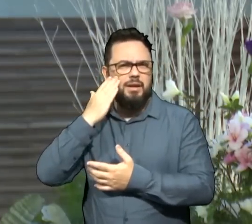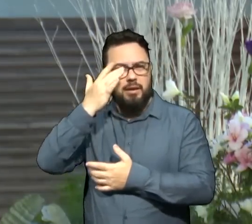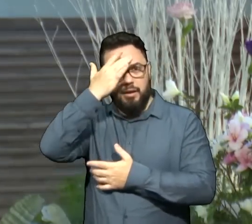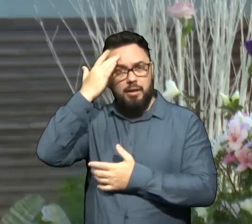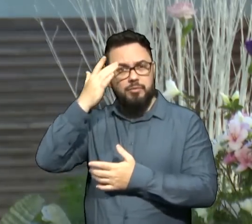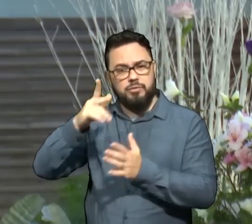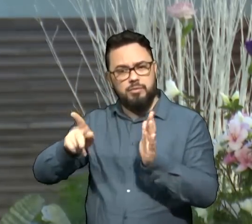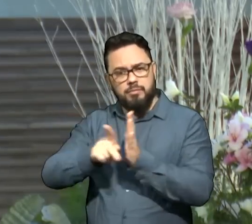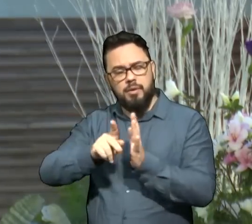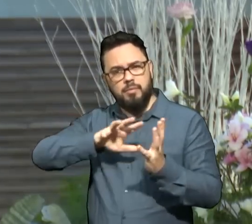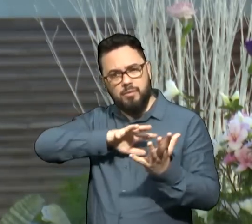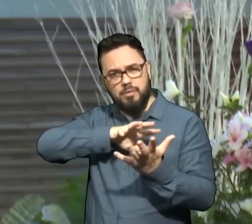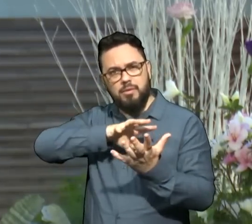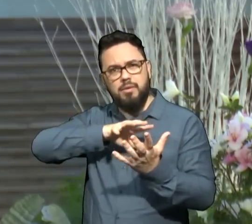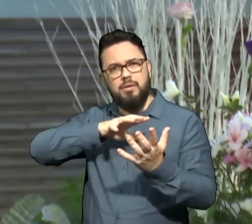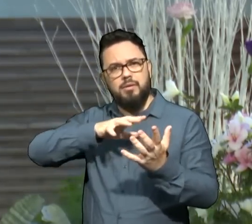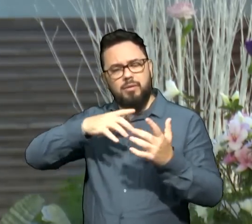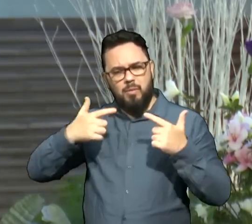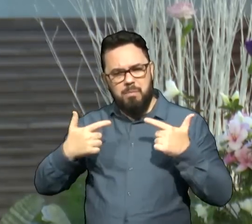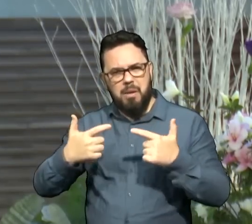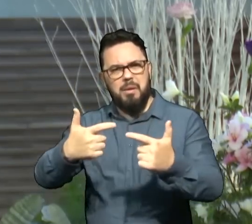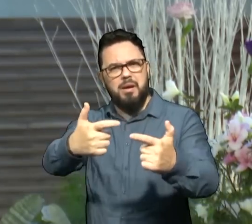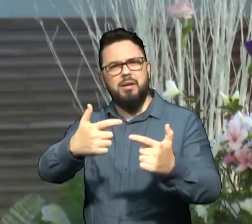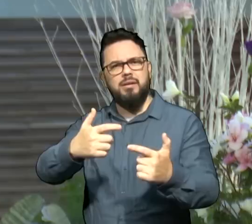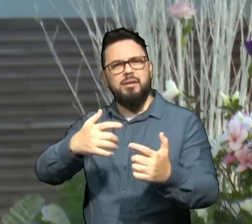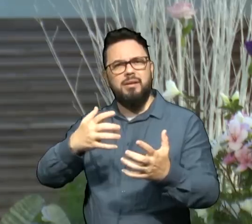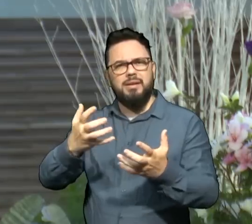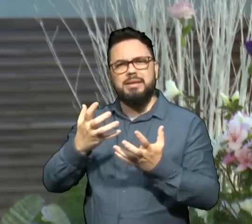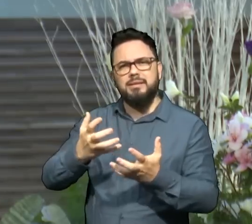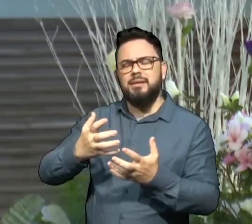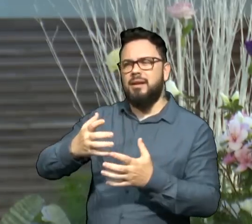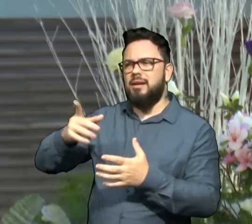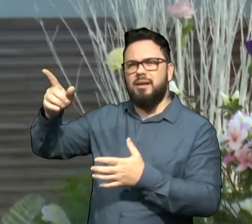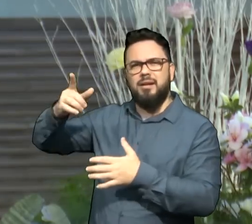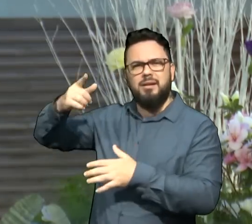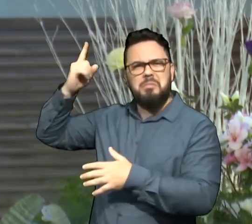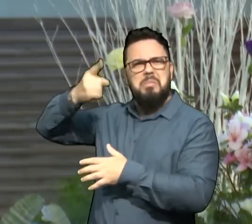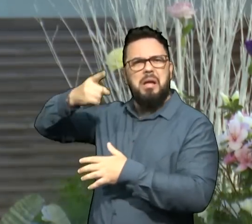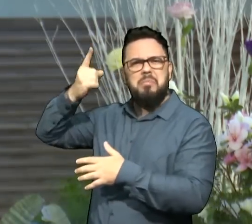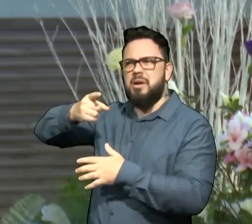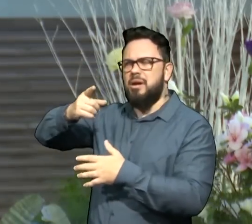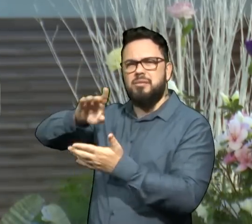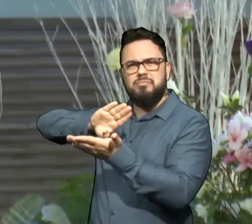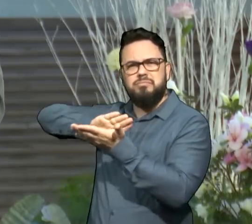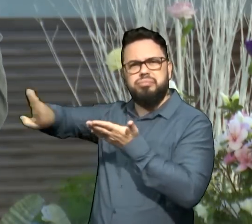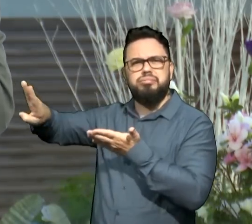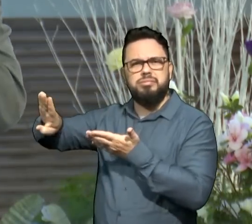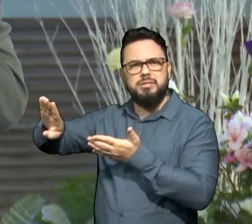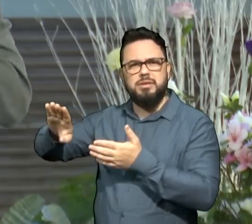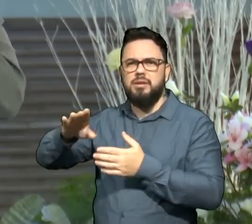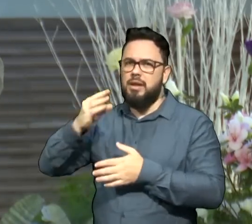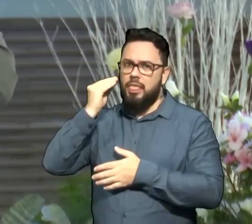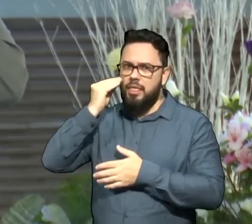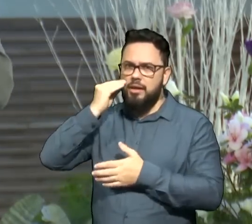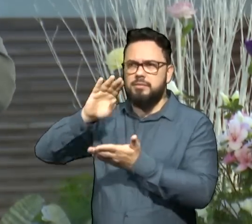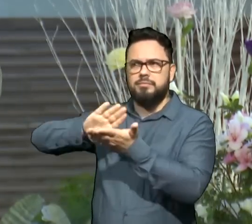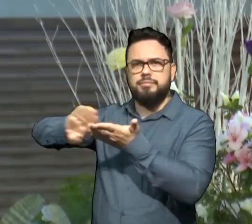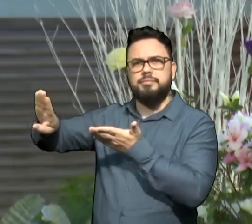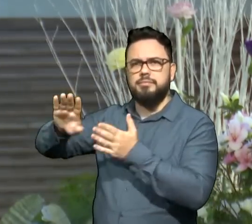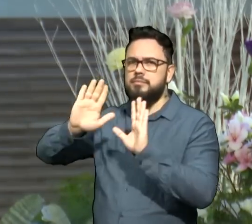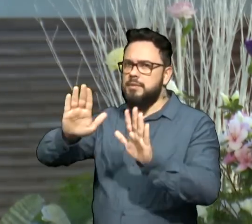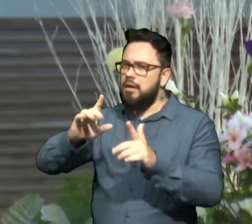civil para tirar um tirano do Poder qualquer coisa assim a guerra civil pode até tirar o dominante mas ela acaba trazendo